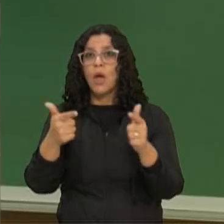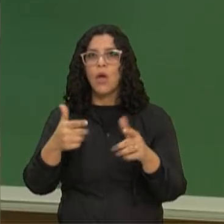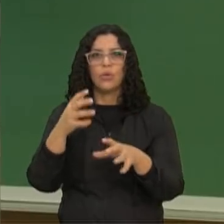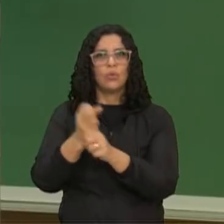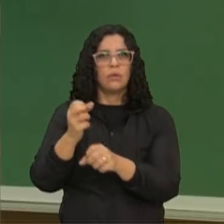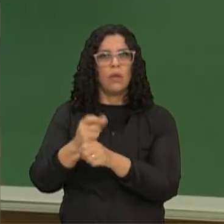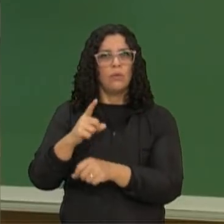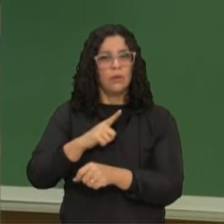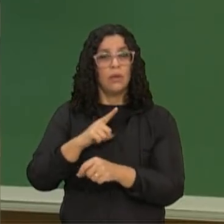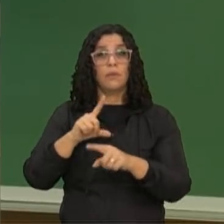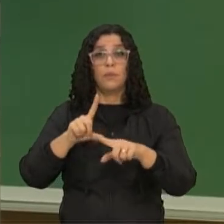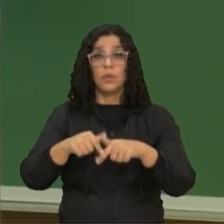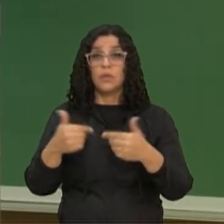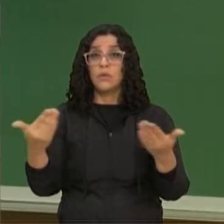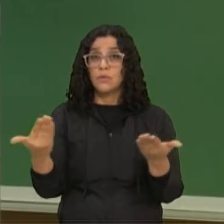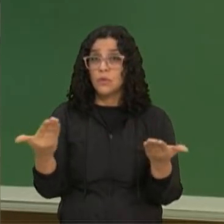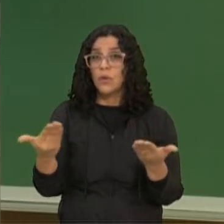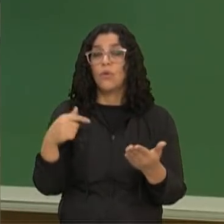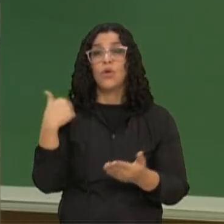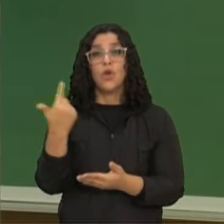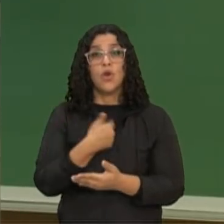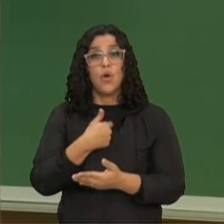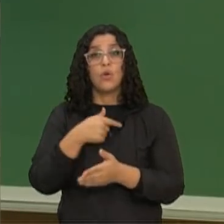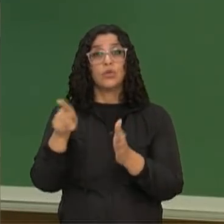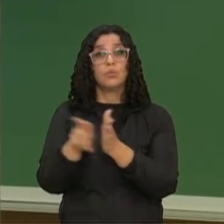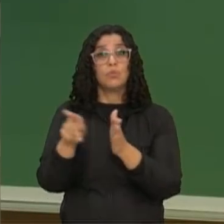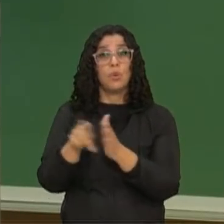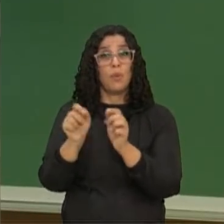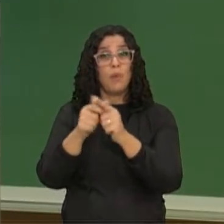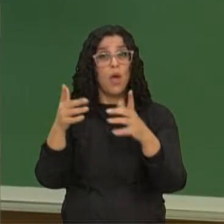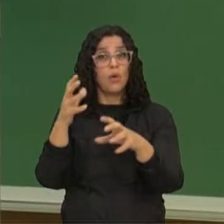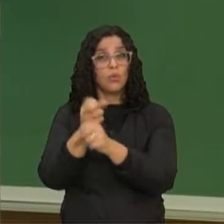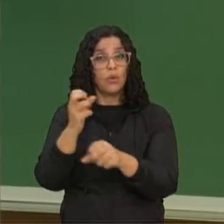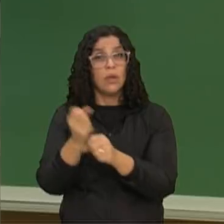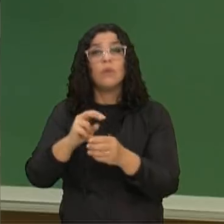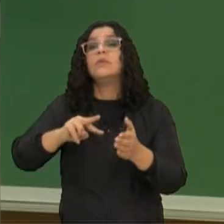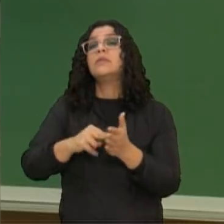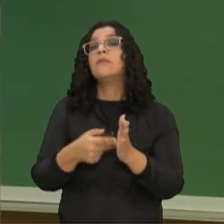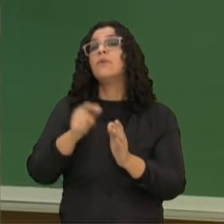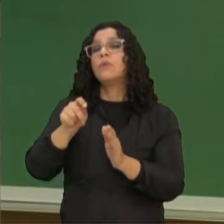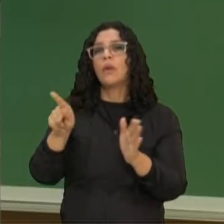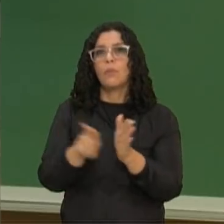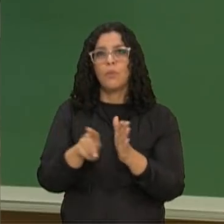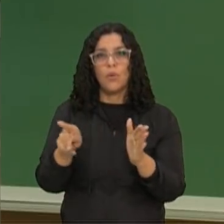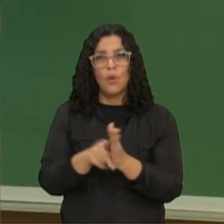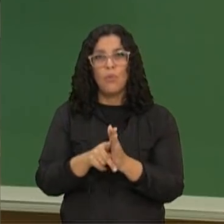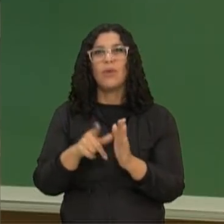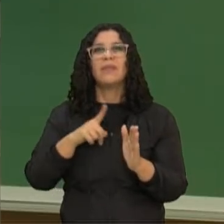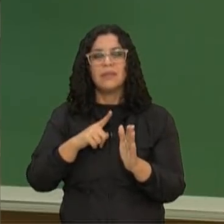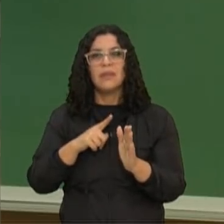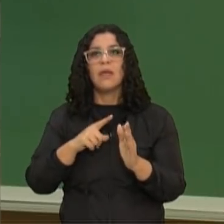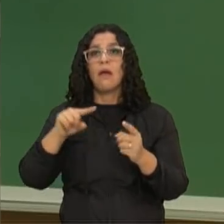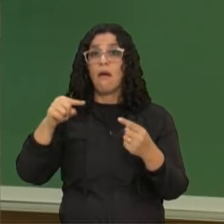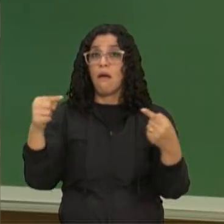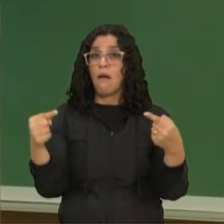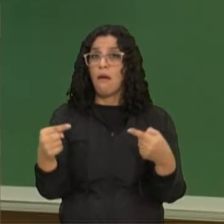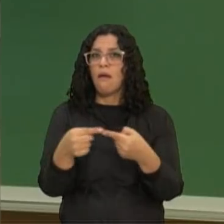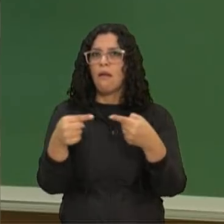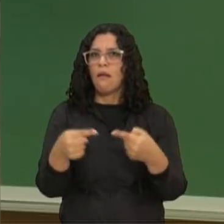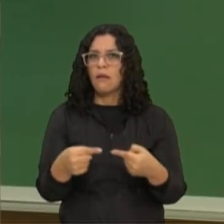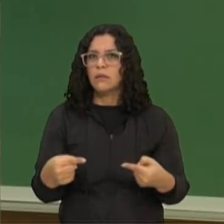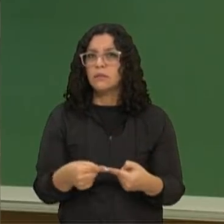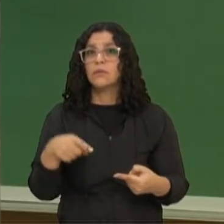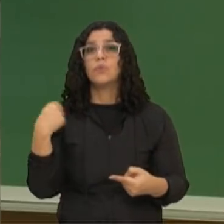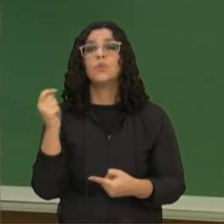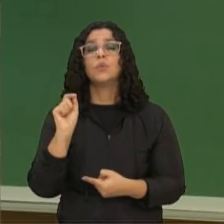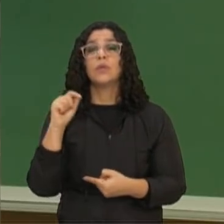os constituintes que tem ali. Como o nosso constituinte é maior, o que vamos ter ali como correspondência? Temos ali então